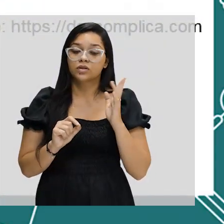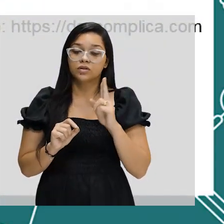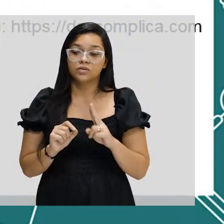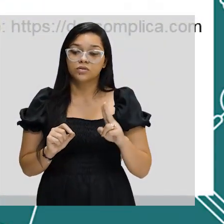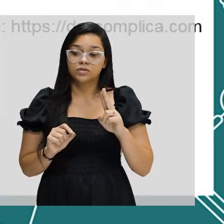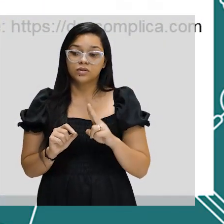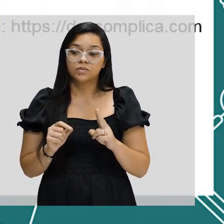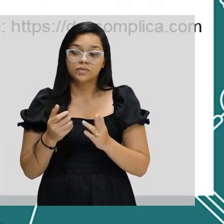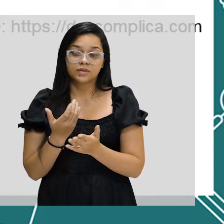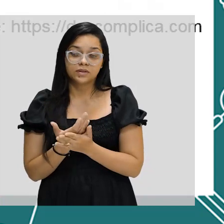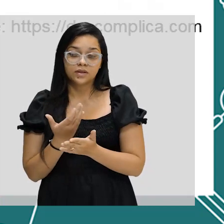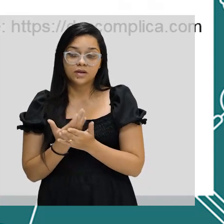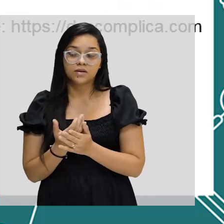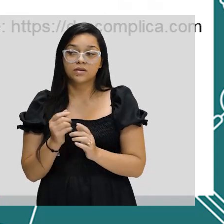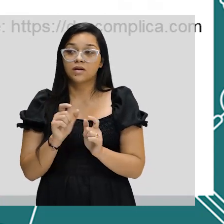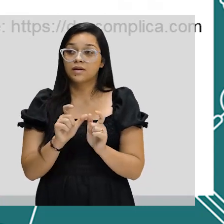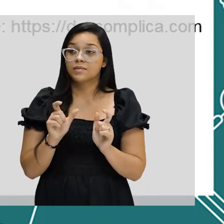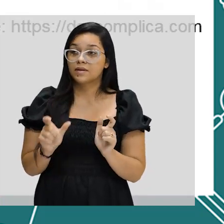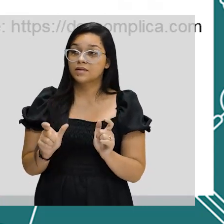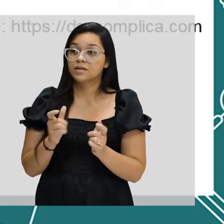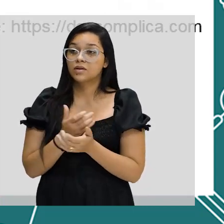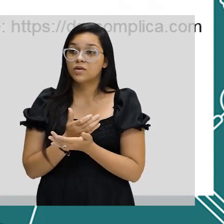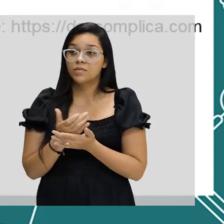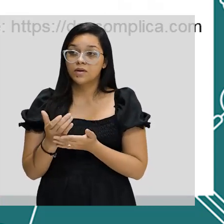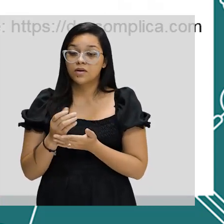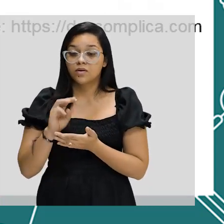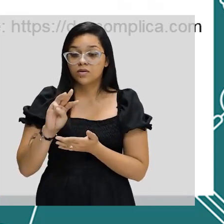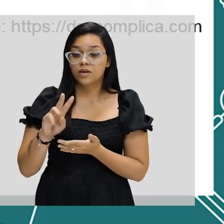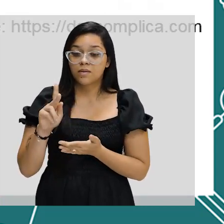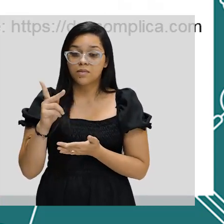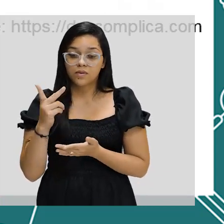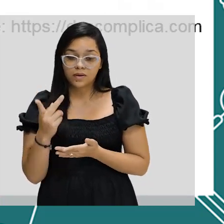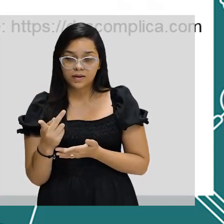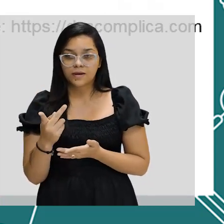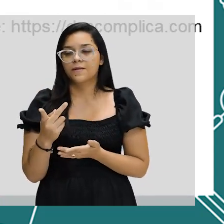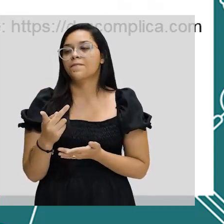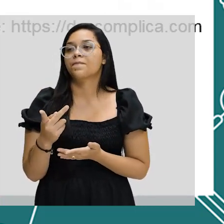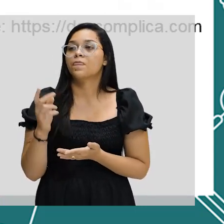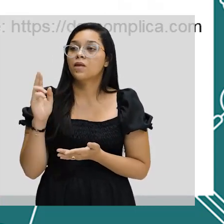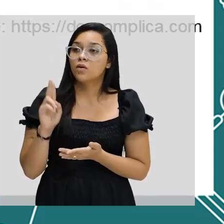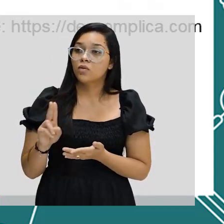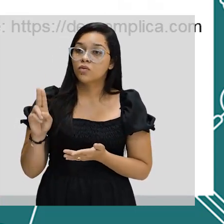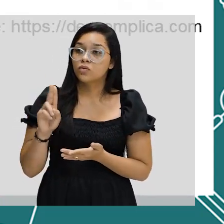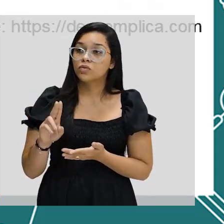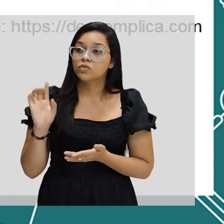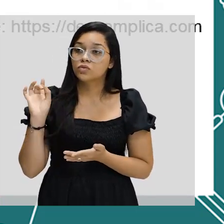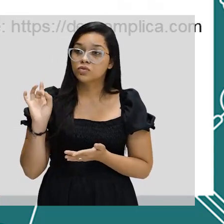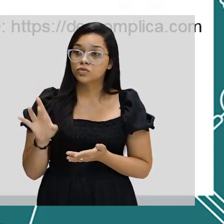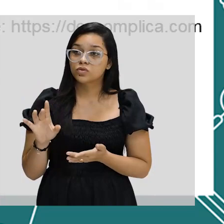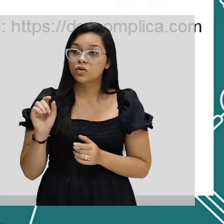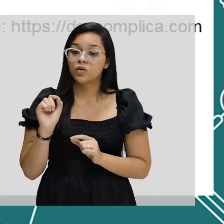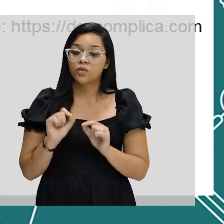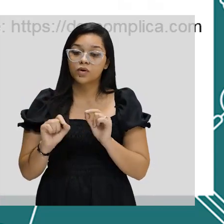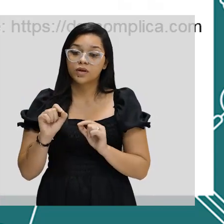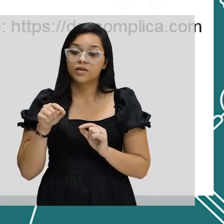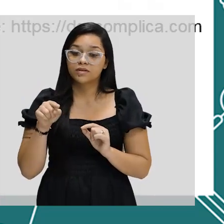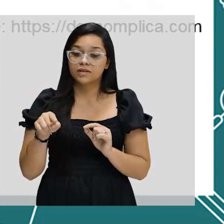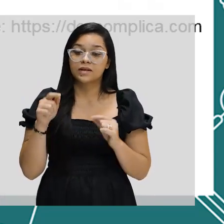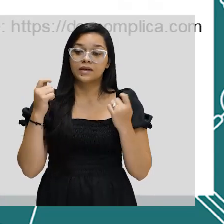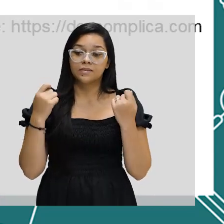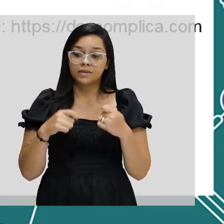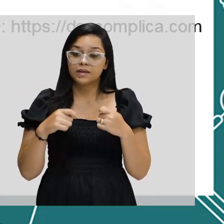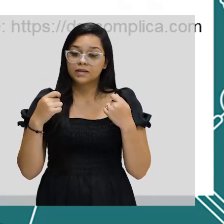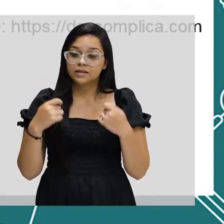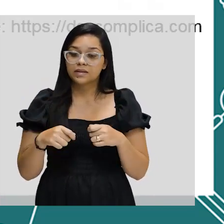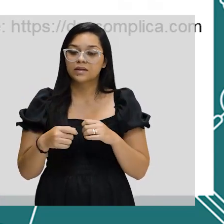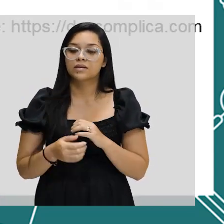vimos na nossa aula. São as palavrinhas que começam com WH. Use apenas o que você